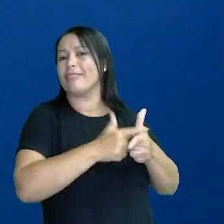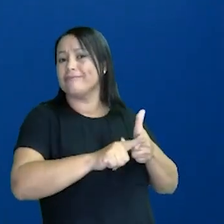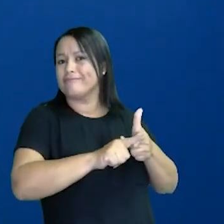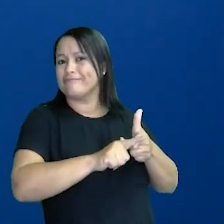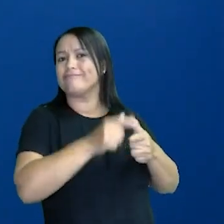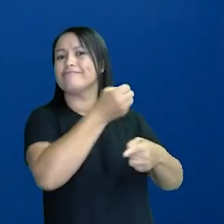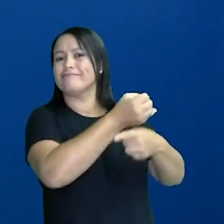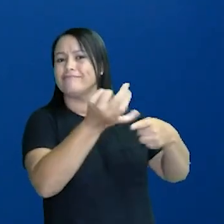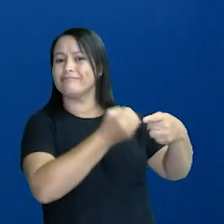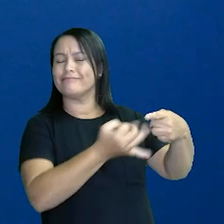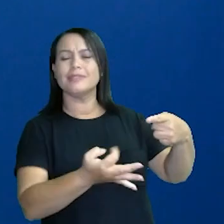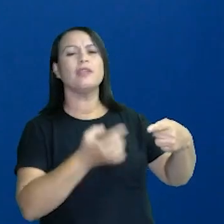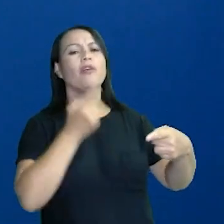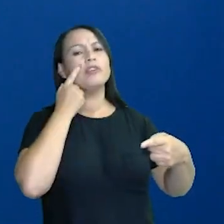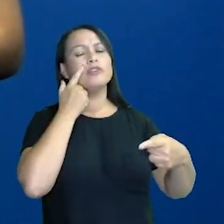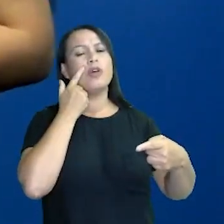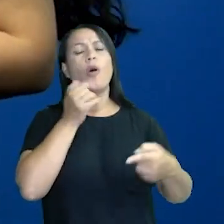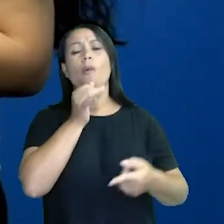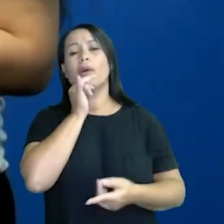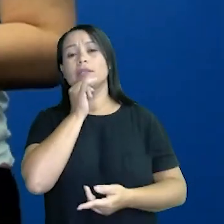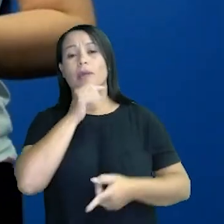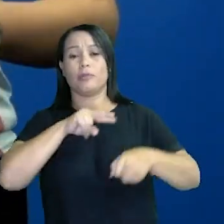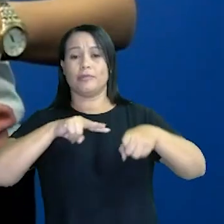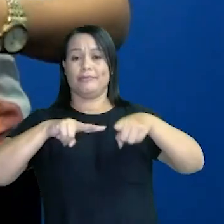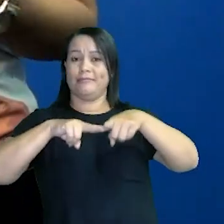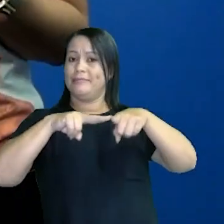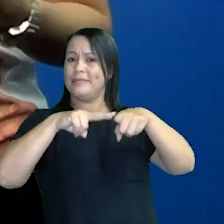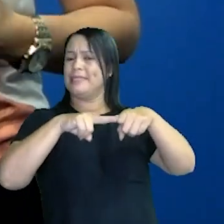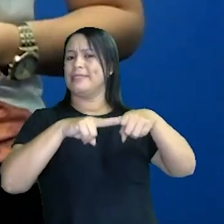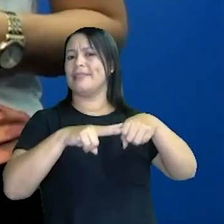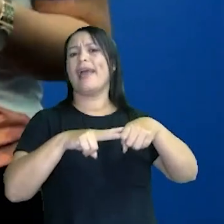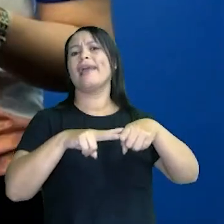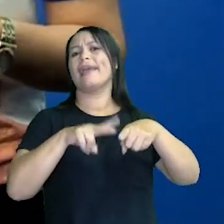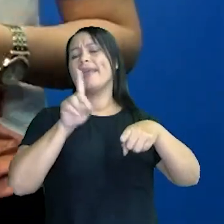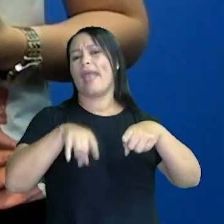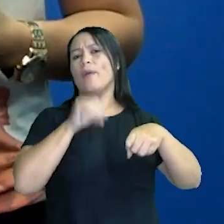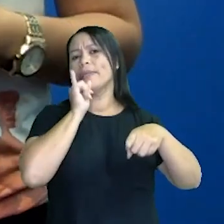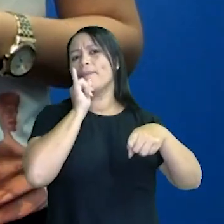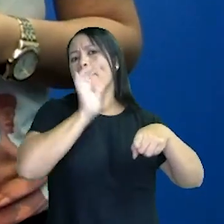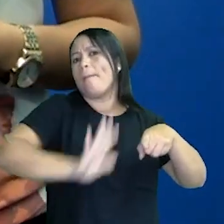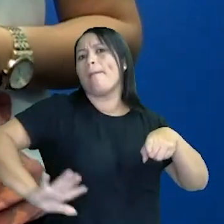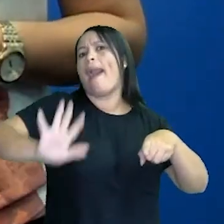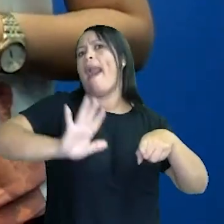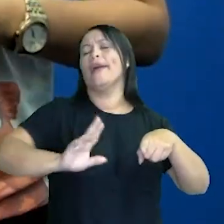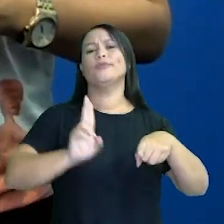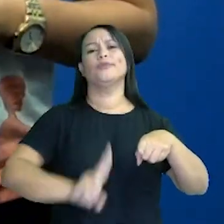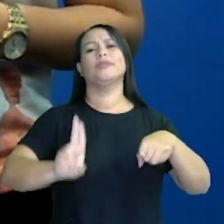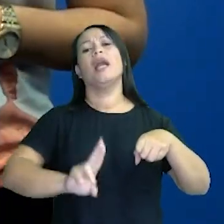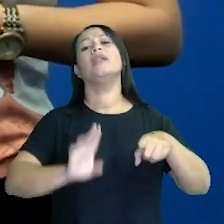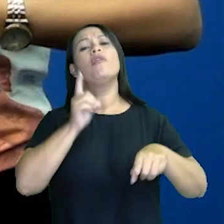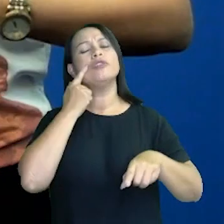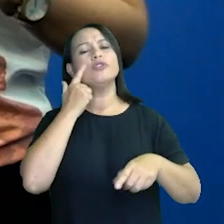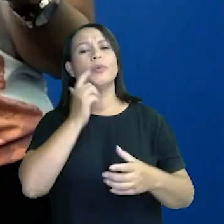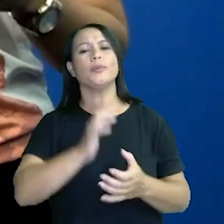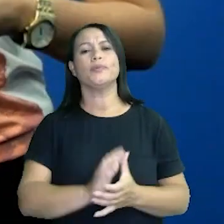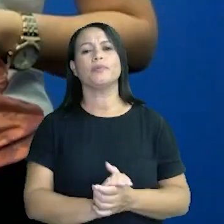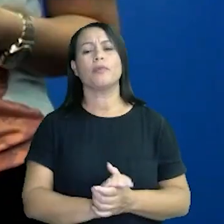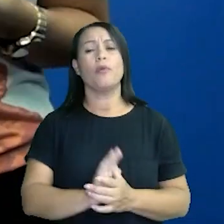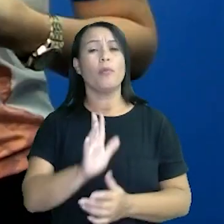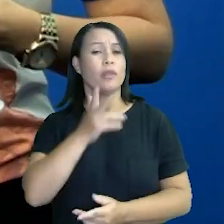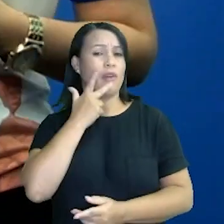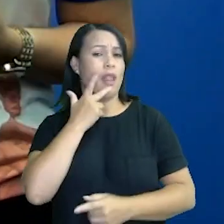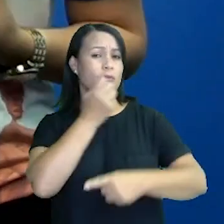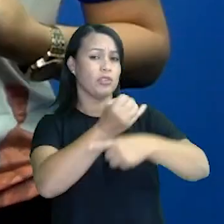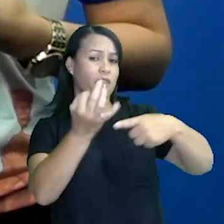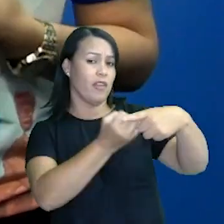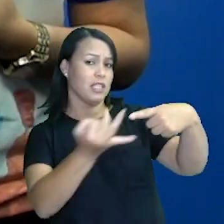fração, tá? Então, eu trouxe aqui o exemplo de pizza, que é um dos exemplos mais usados, não é isso? Então, veja só. Quando a gente fala